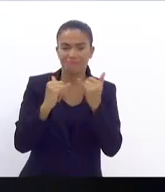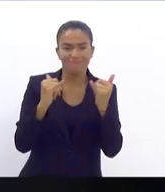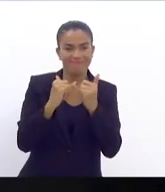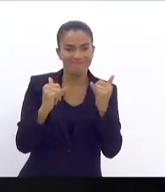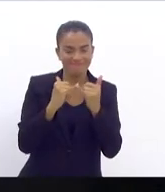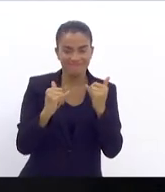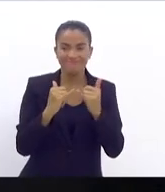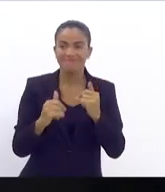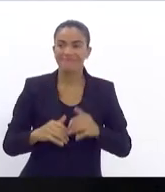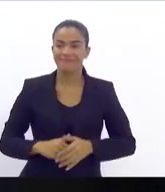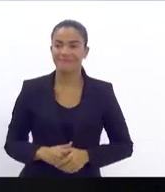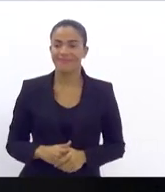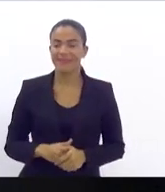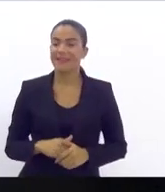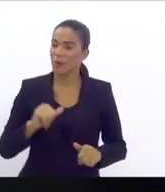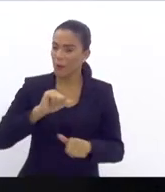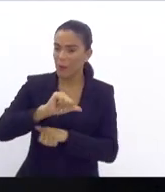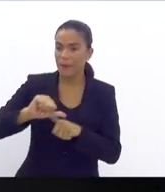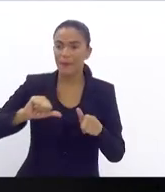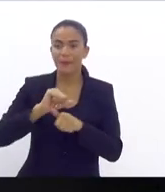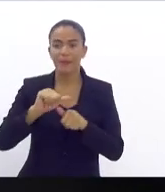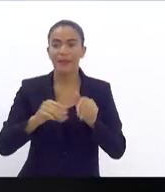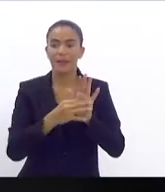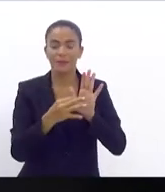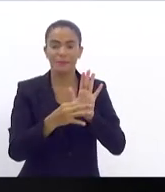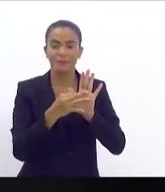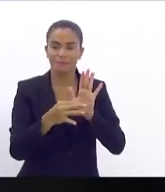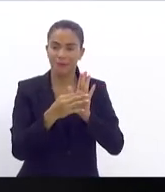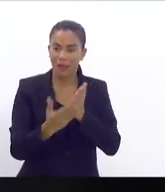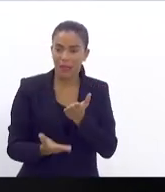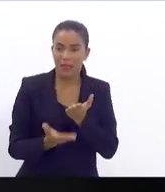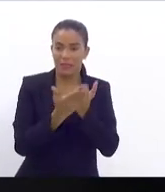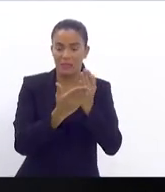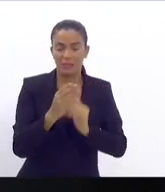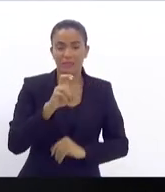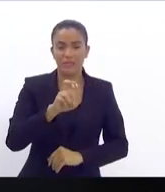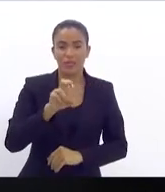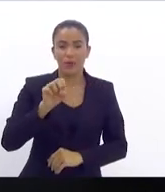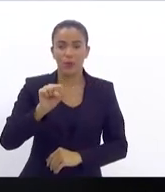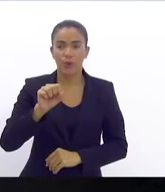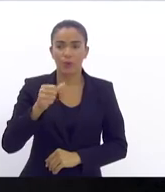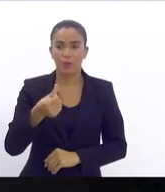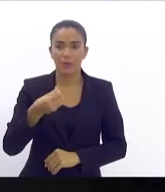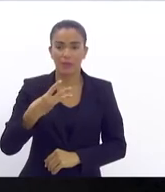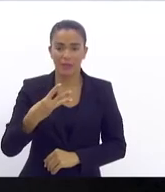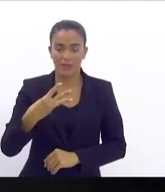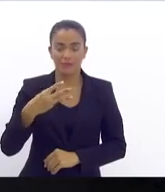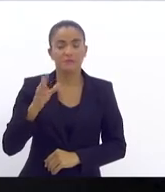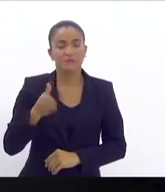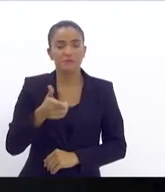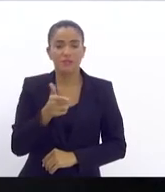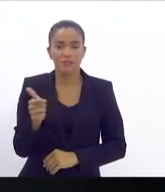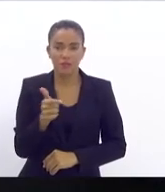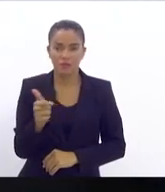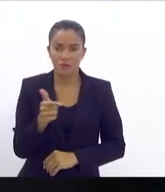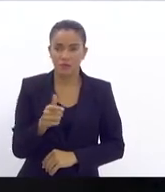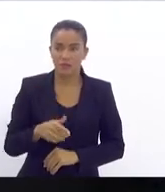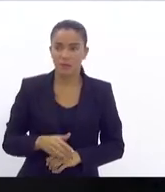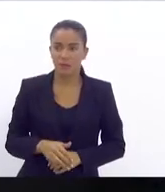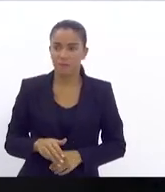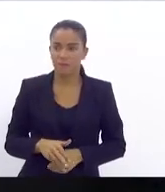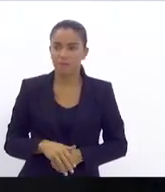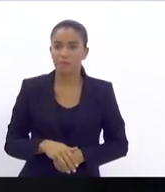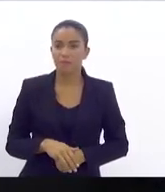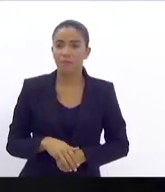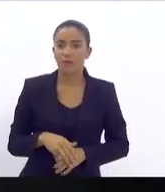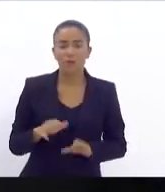nesse caso, altero meu parecer para anexação à lei mencionada, 5863-22. Perfeito. E em votação, parecer, deputado Carlos Mink, para discutir